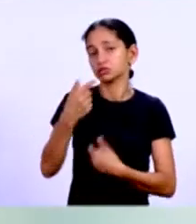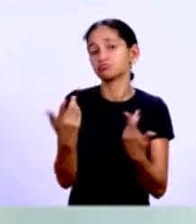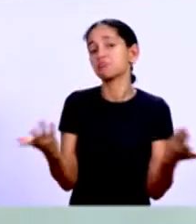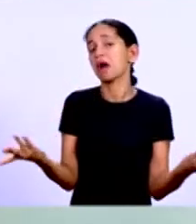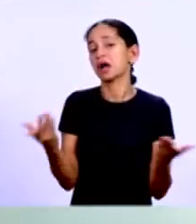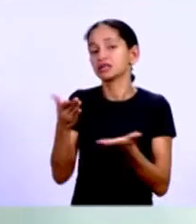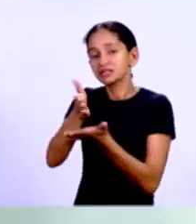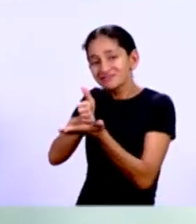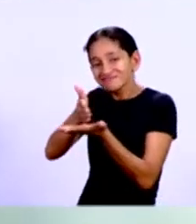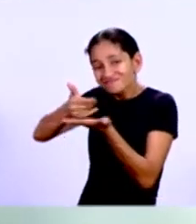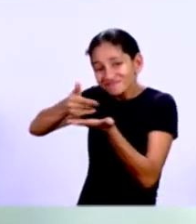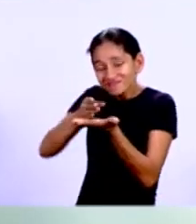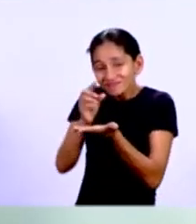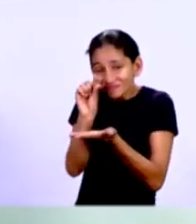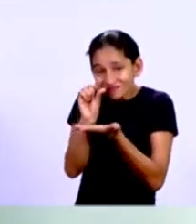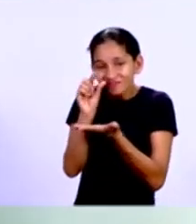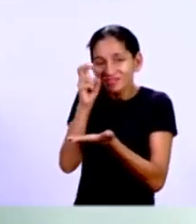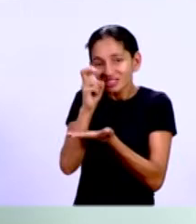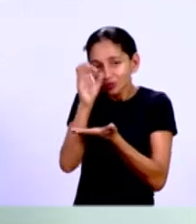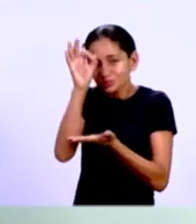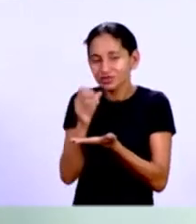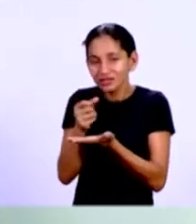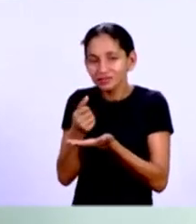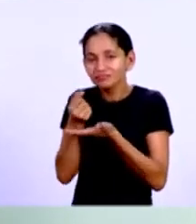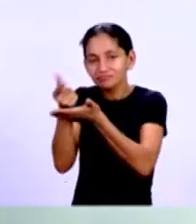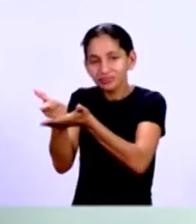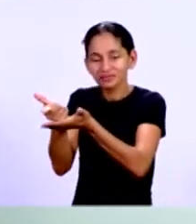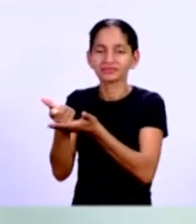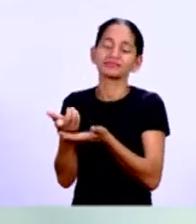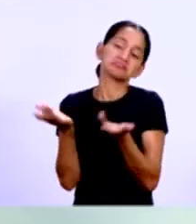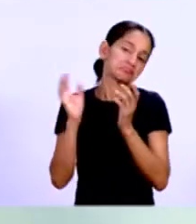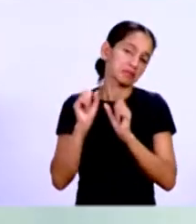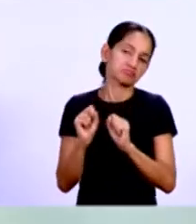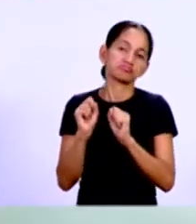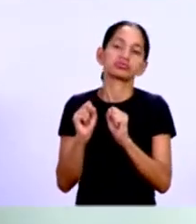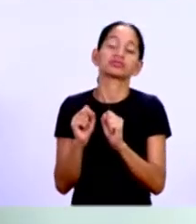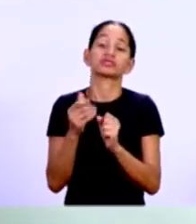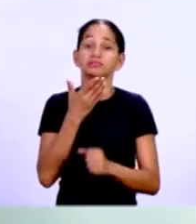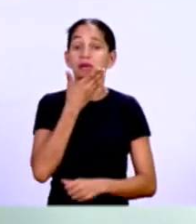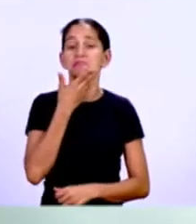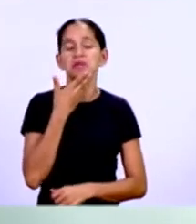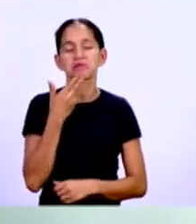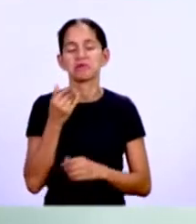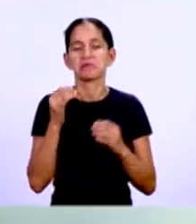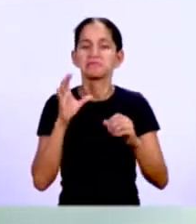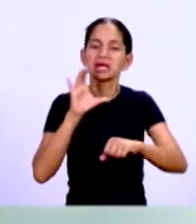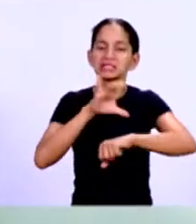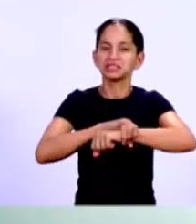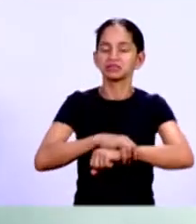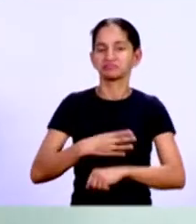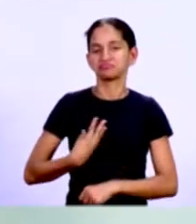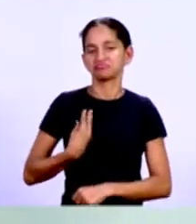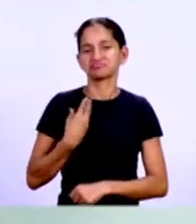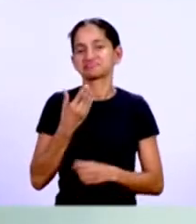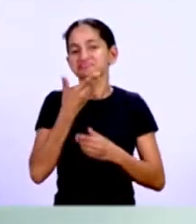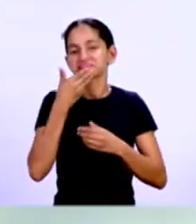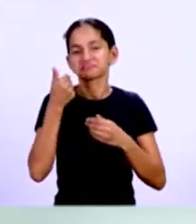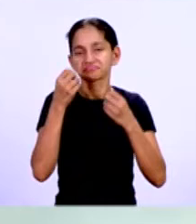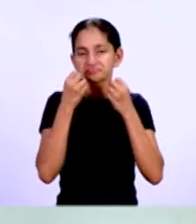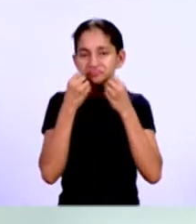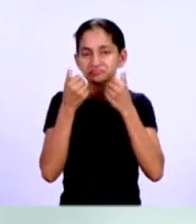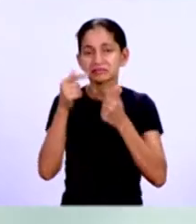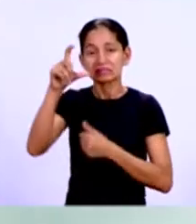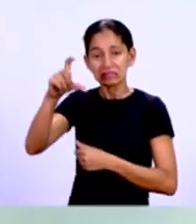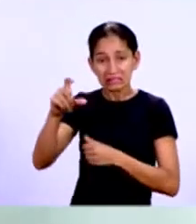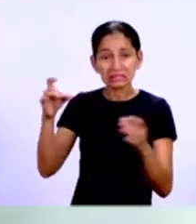do seu lucro com a empresa do cartão, mas ela está minimizando o seu risco numa situação bem pequena. Ela só vai deixar de receber isso praticamente se o cartão